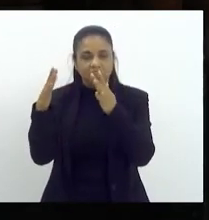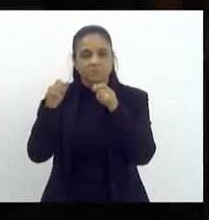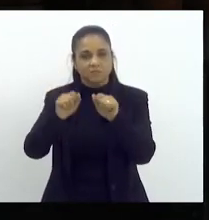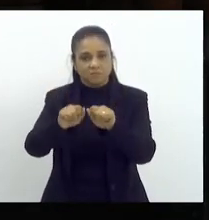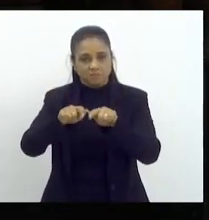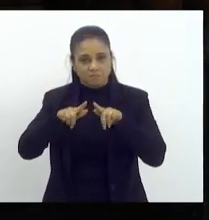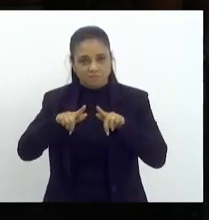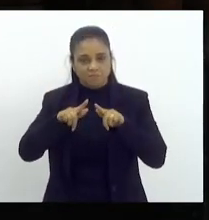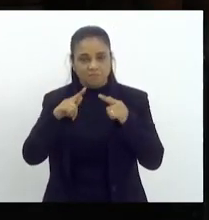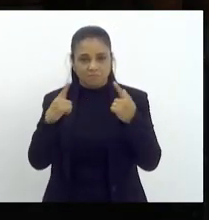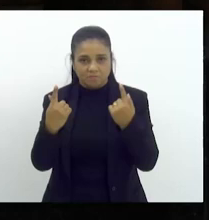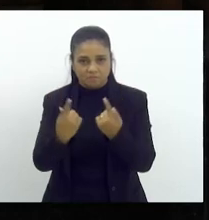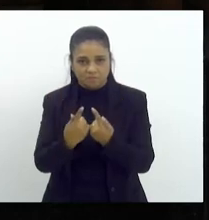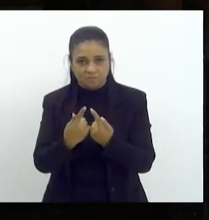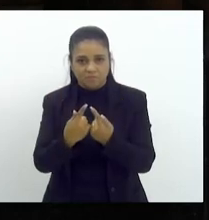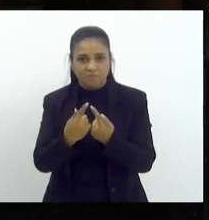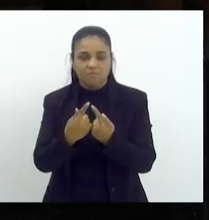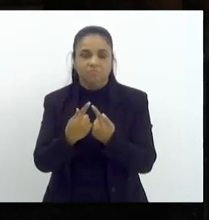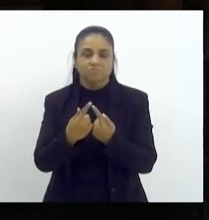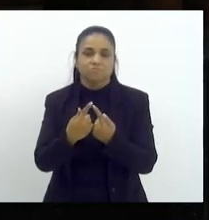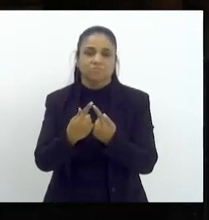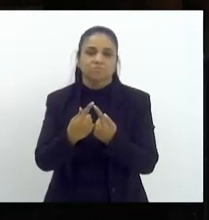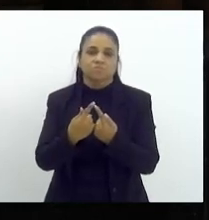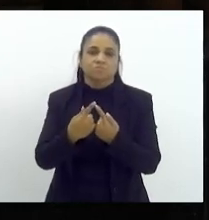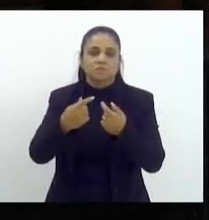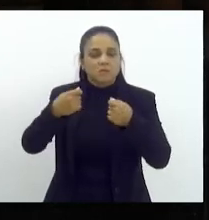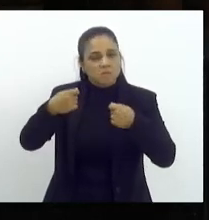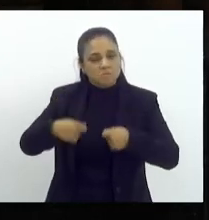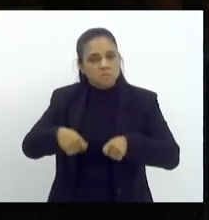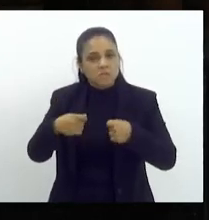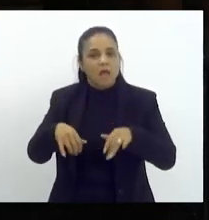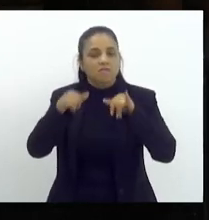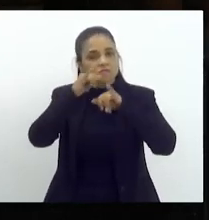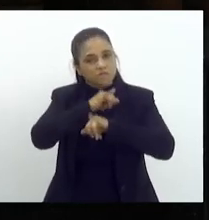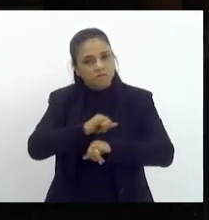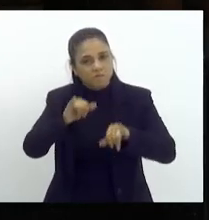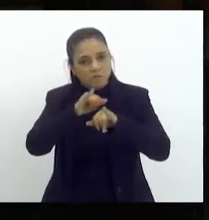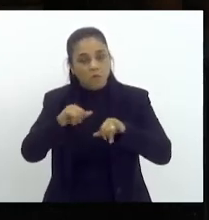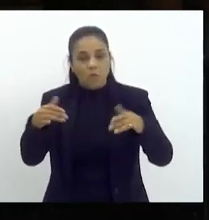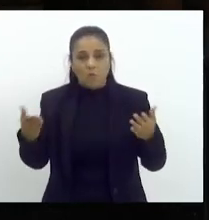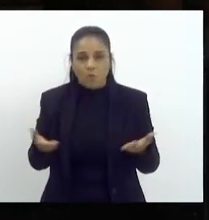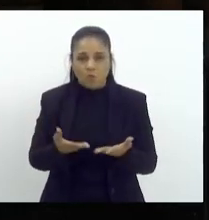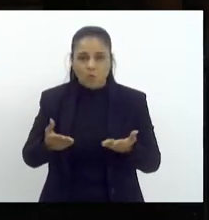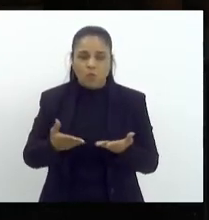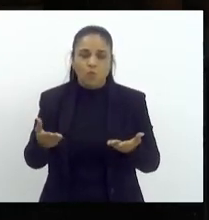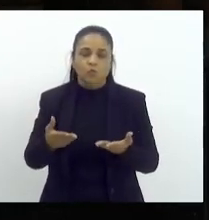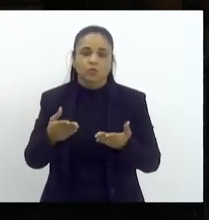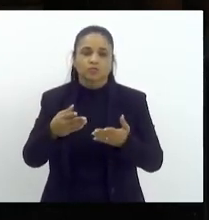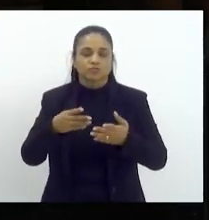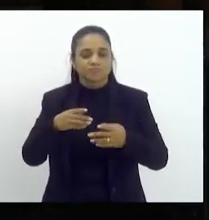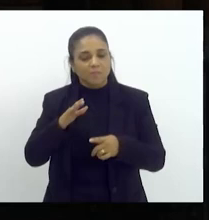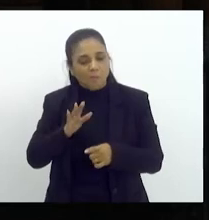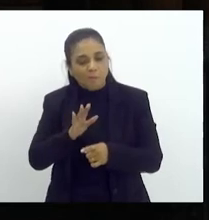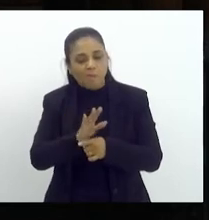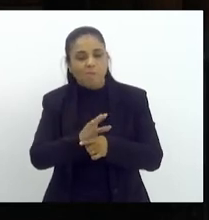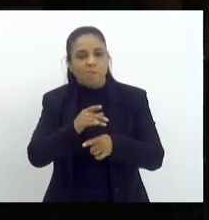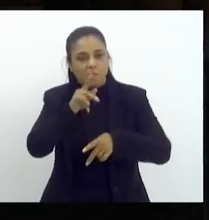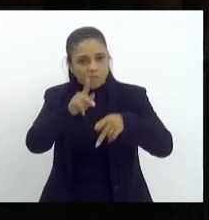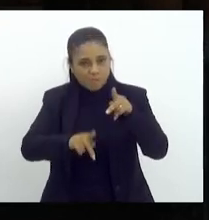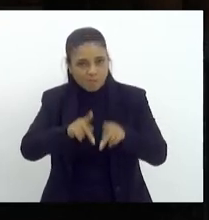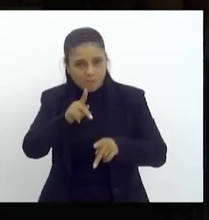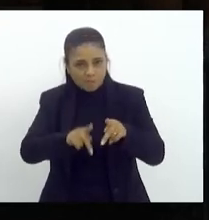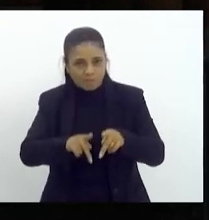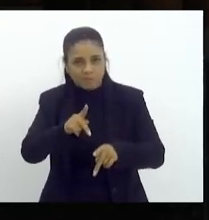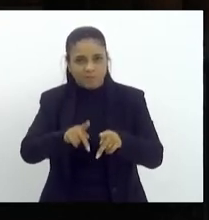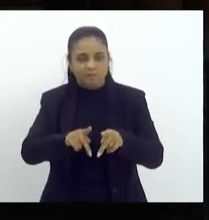casa não poderia deixar de pontuar aquilo que a que a gente fez hoje trazendo benefícios para a população enfrentando